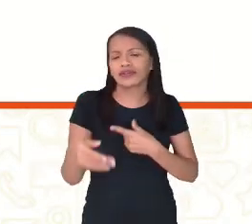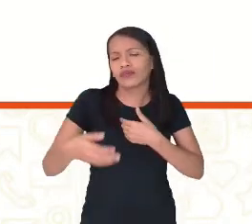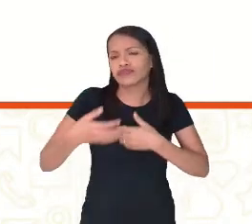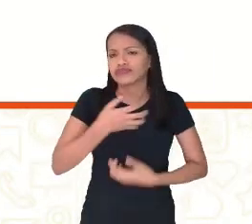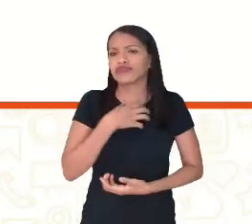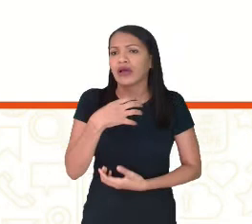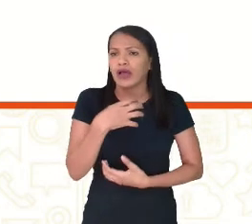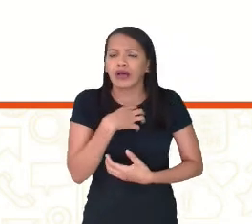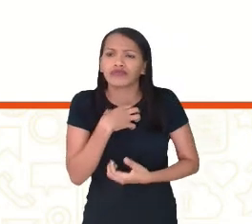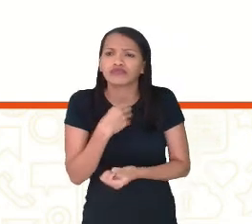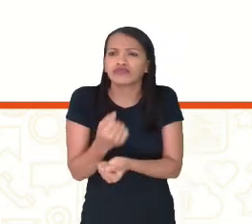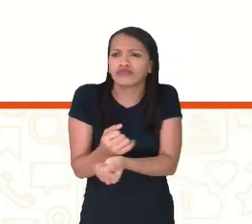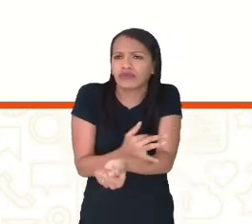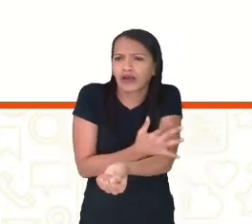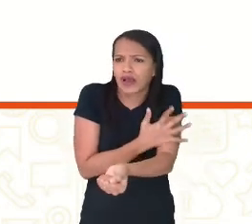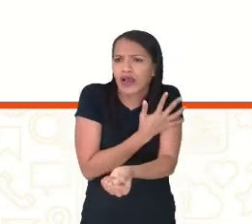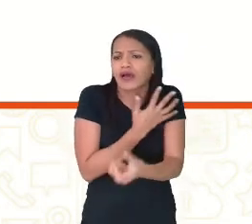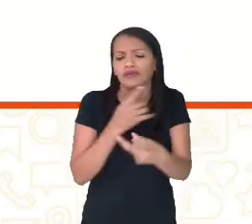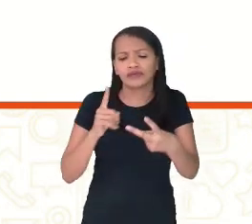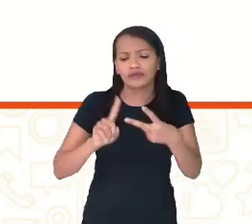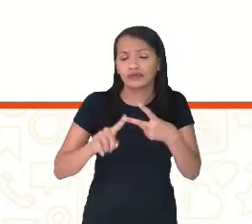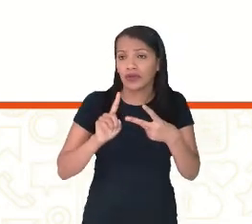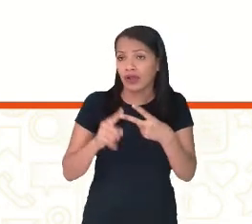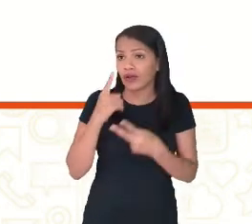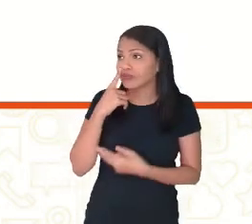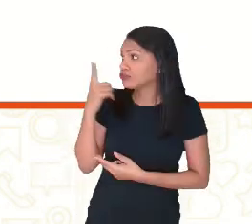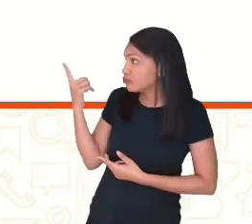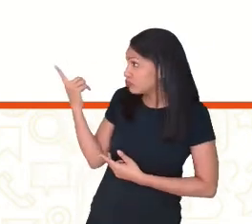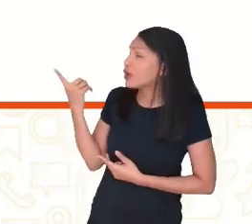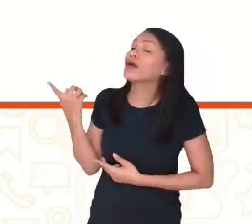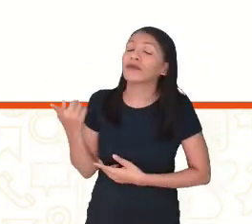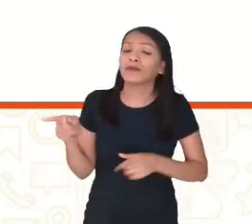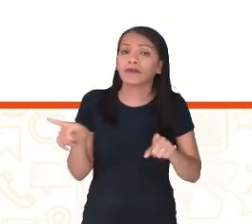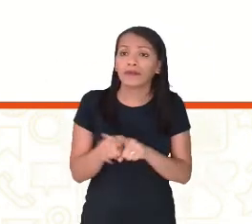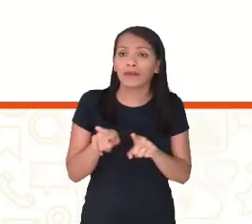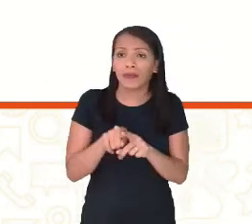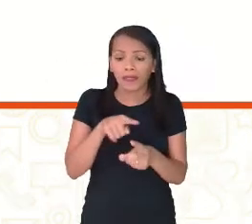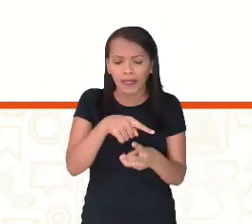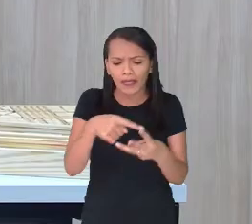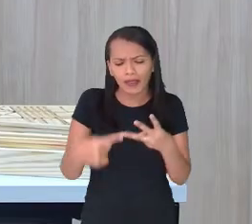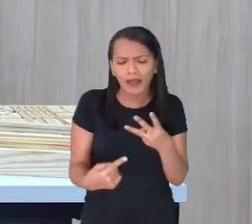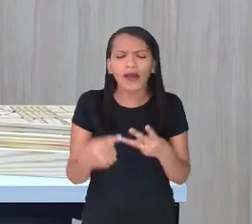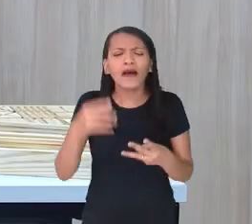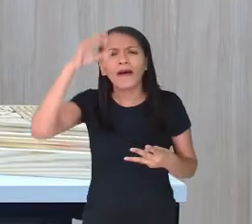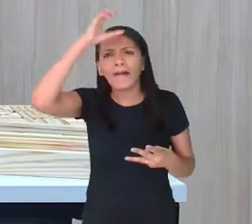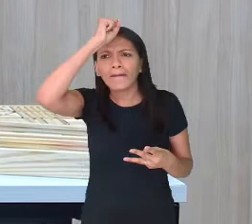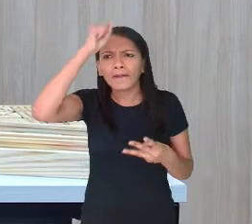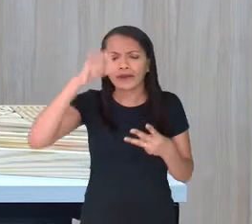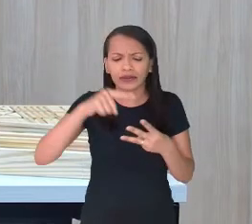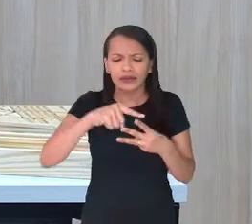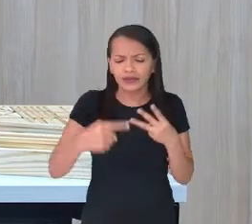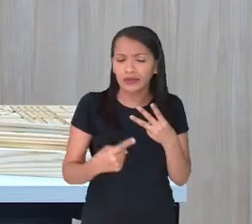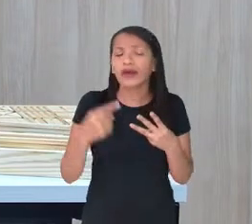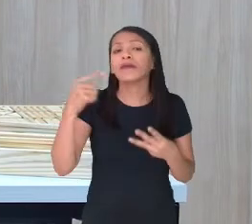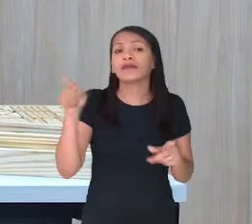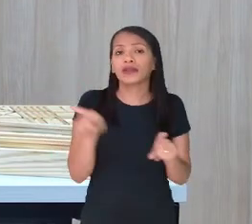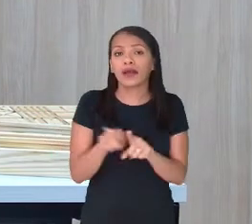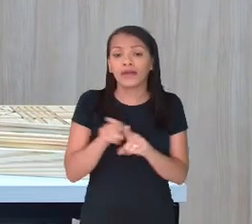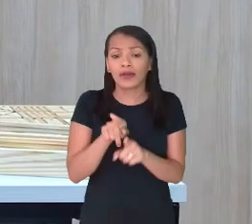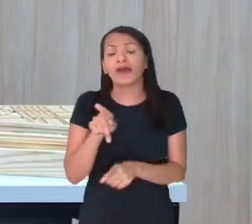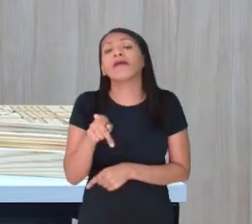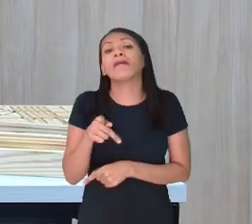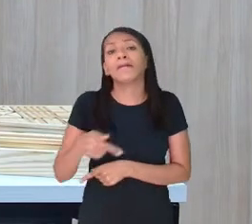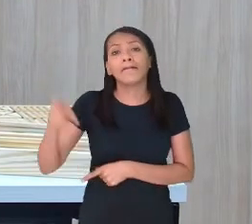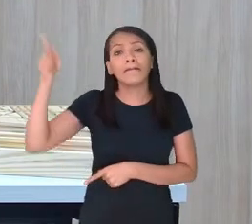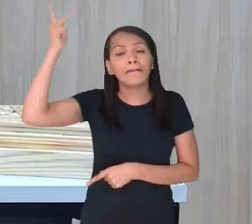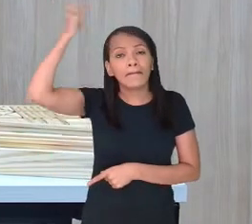a aprendizagem. Em outros vídeos, em outros momentos, nós já falamos sobre ele. A professora Patrícia Fontes tem uma